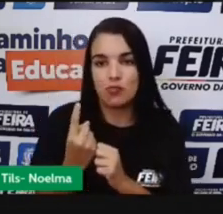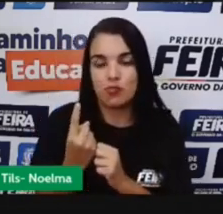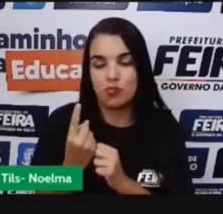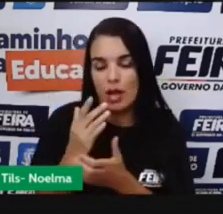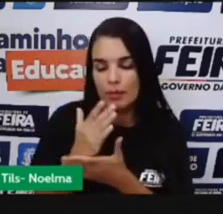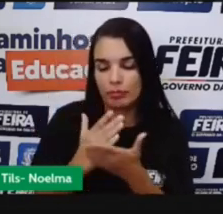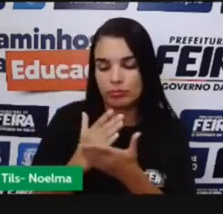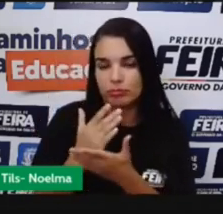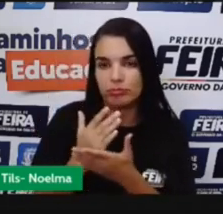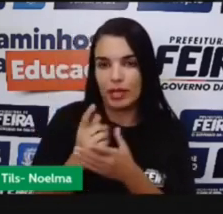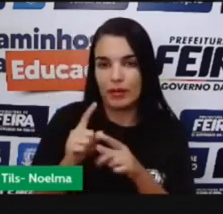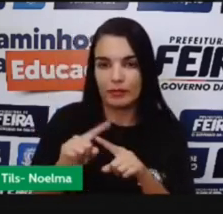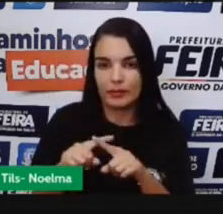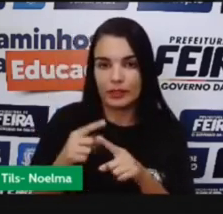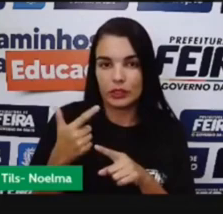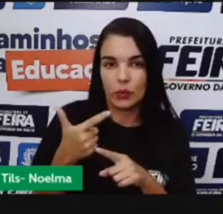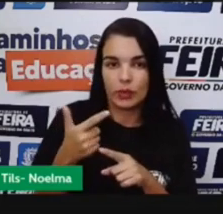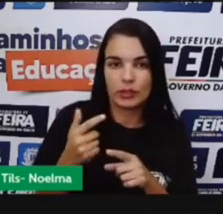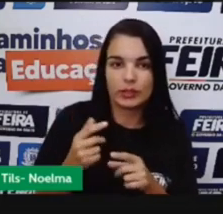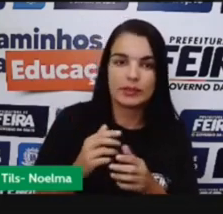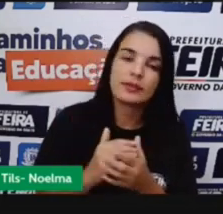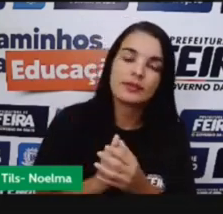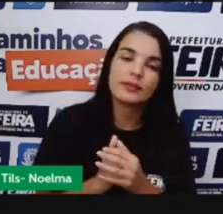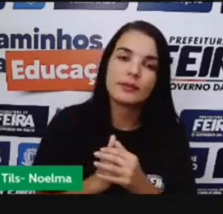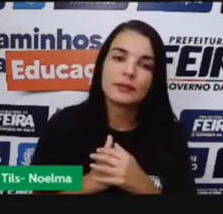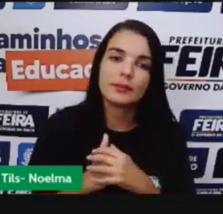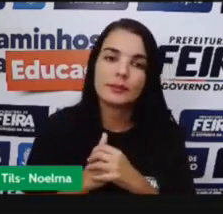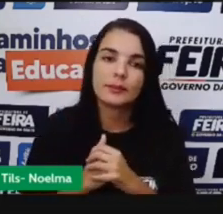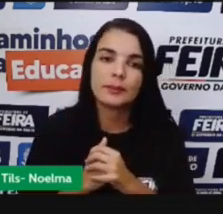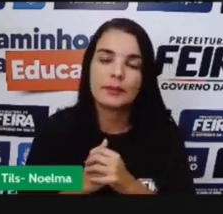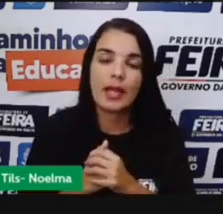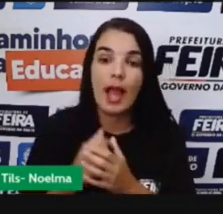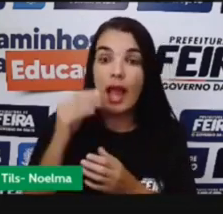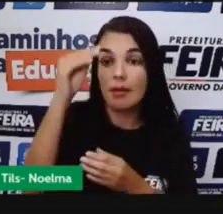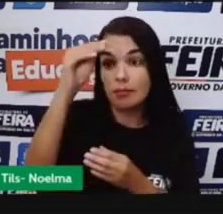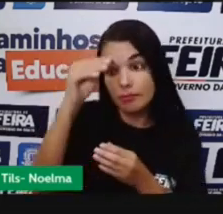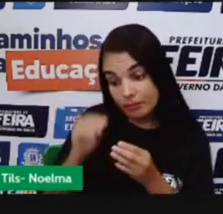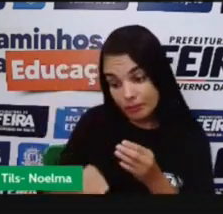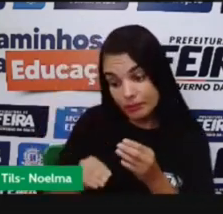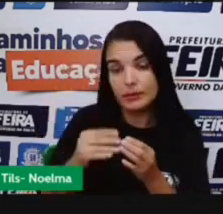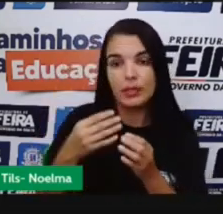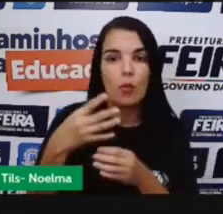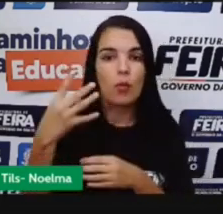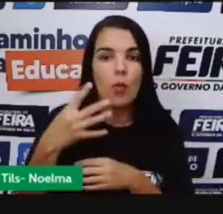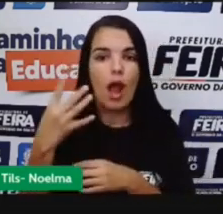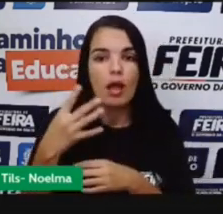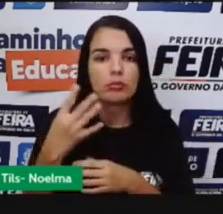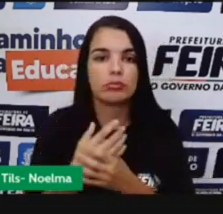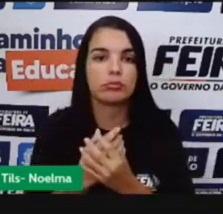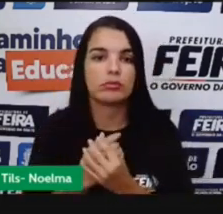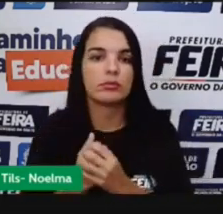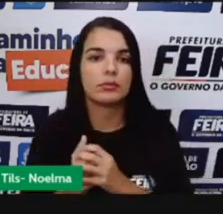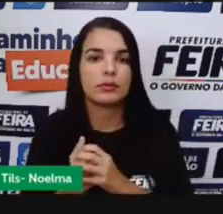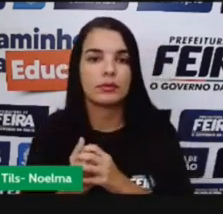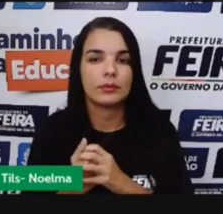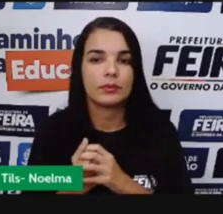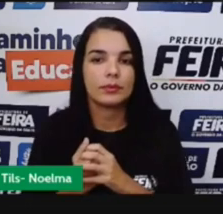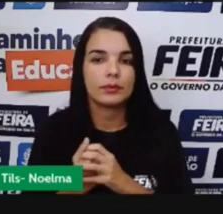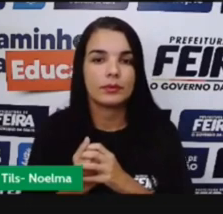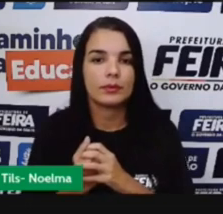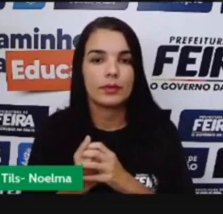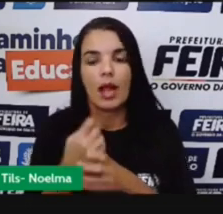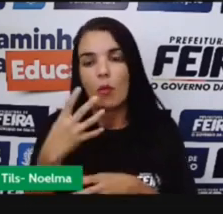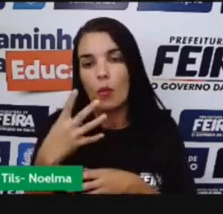vezes 2, 2 para 2, não falta nada. Abaixo 4, 4 dividido para